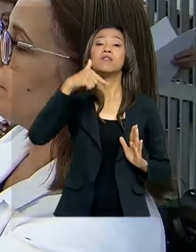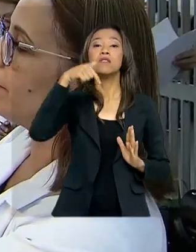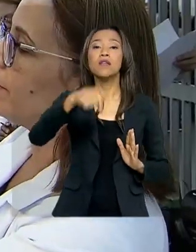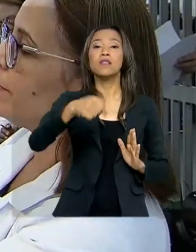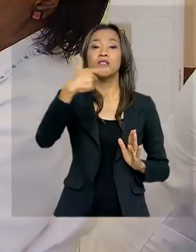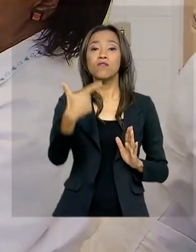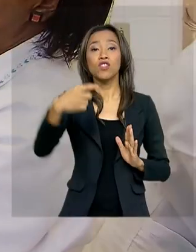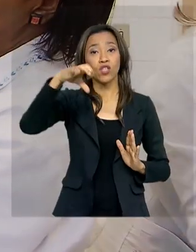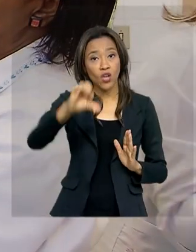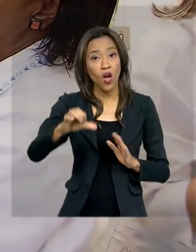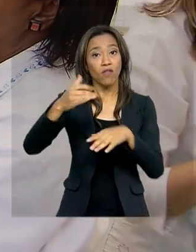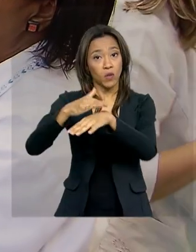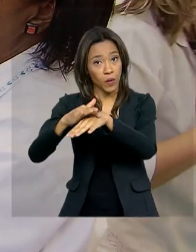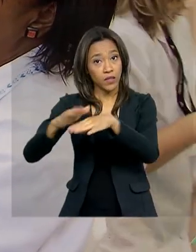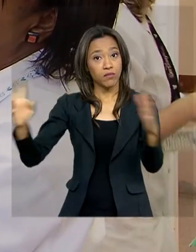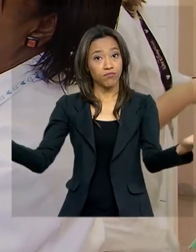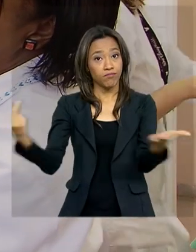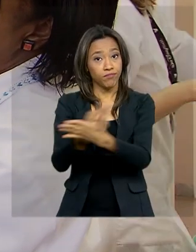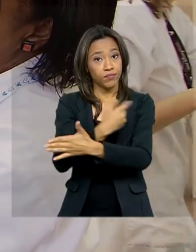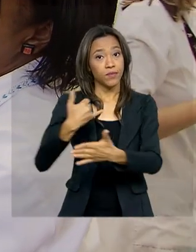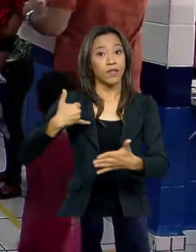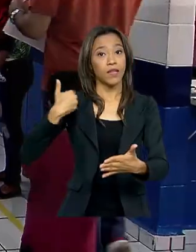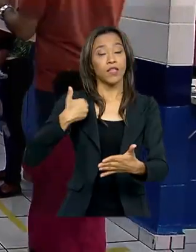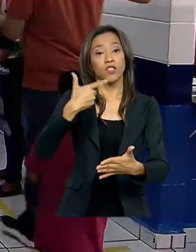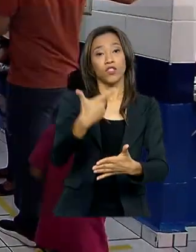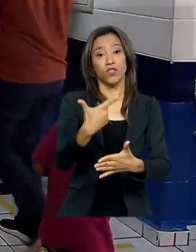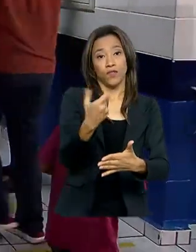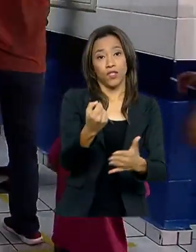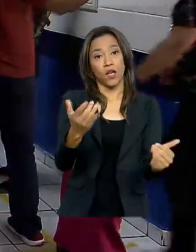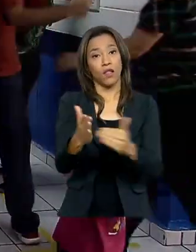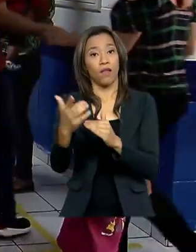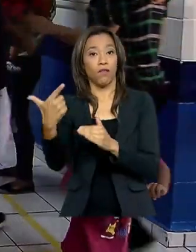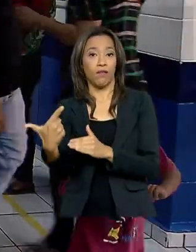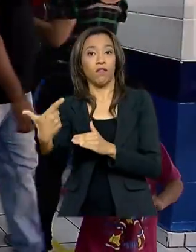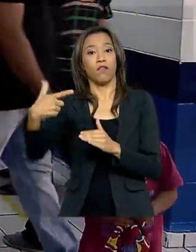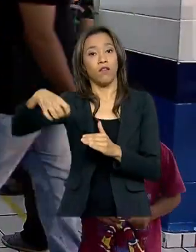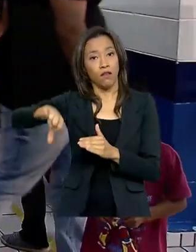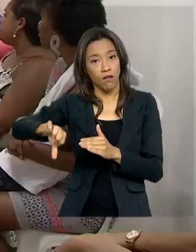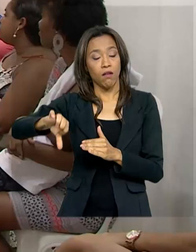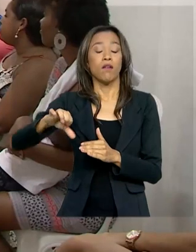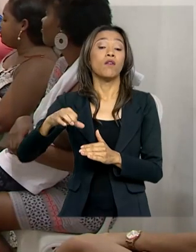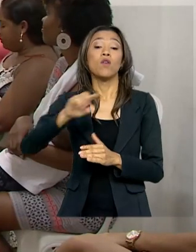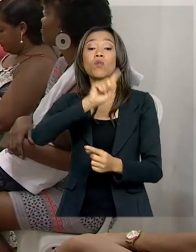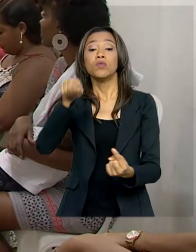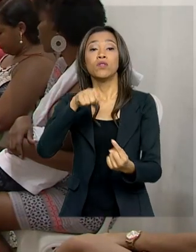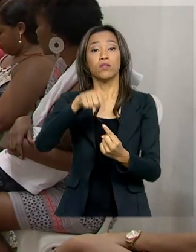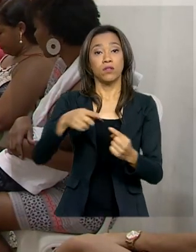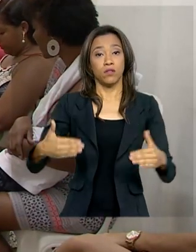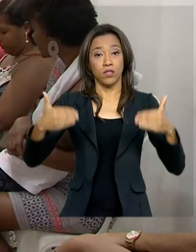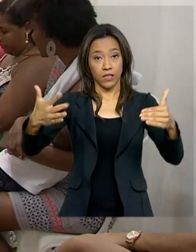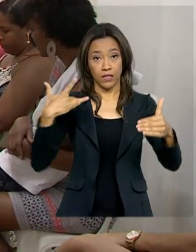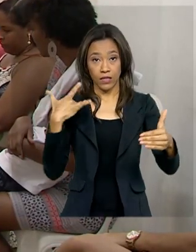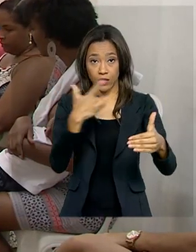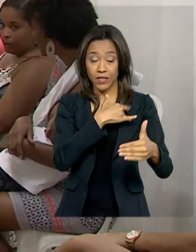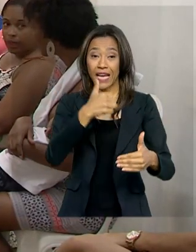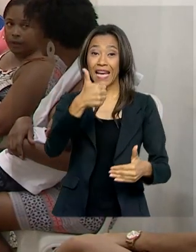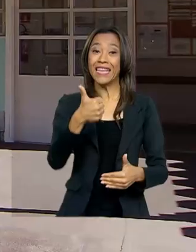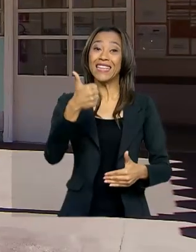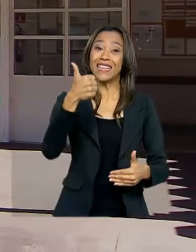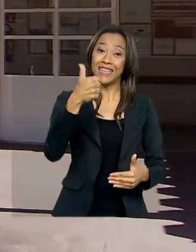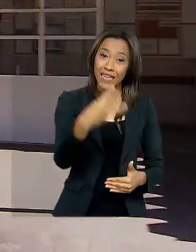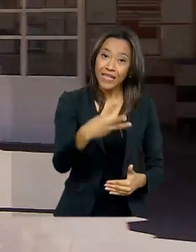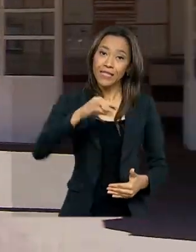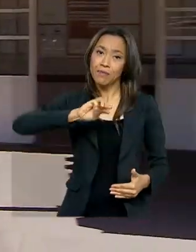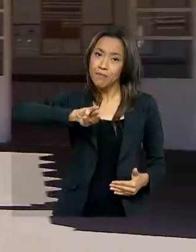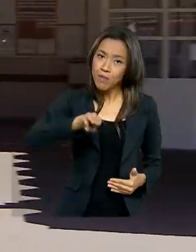casos da doença em pessoas de 20 a 29 anos a meta do ministério da saúde é vacinar mais de 13 milhões e meio de jovens